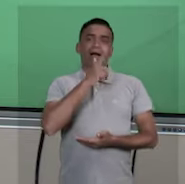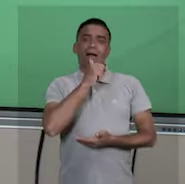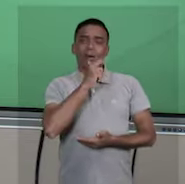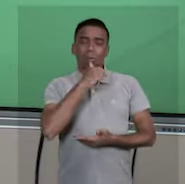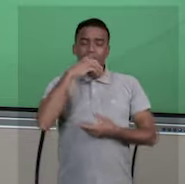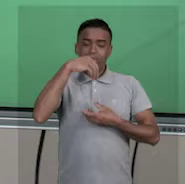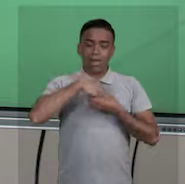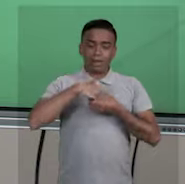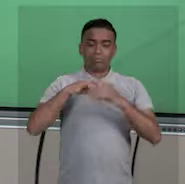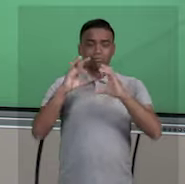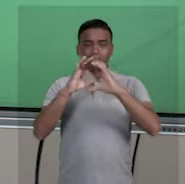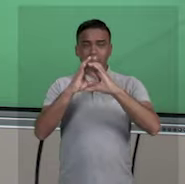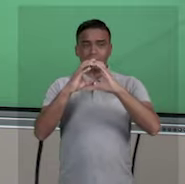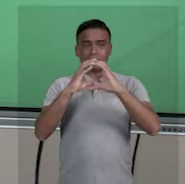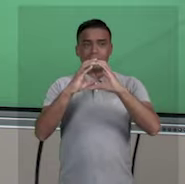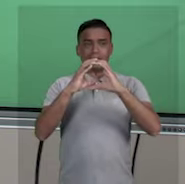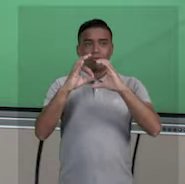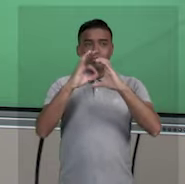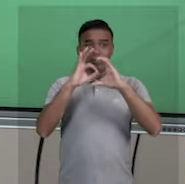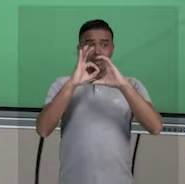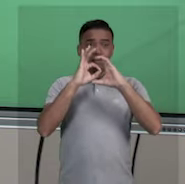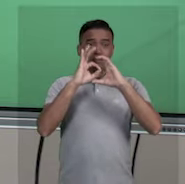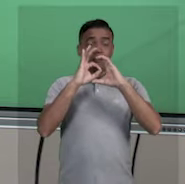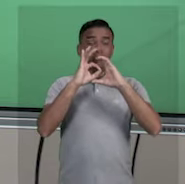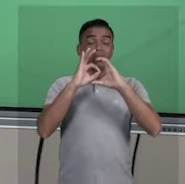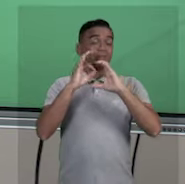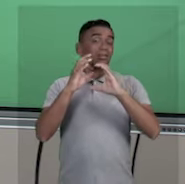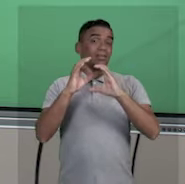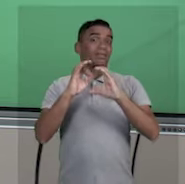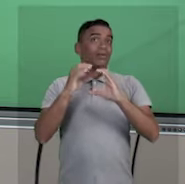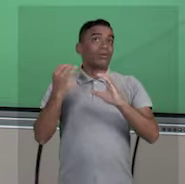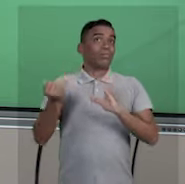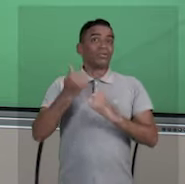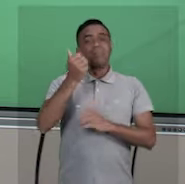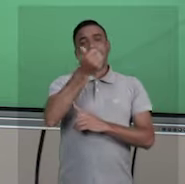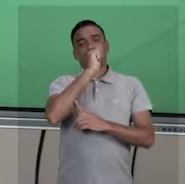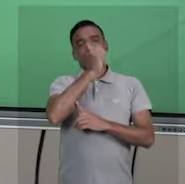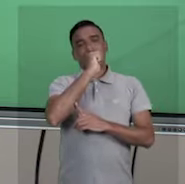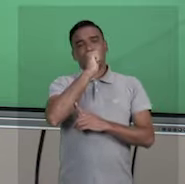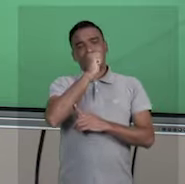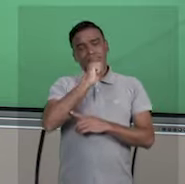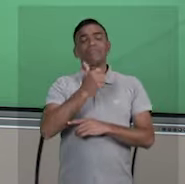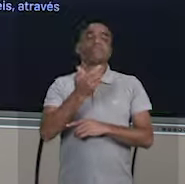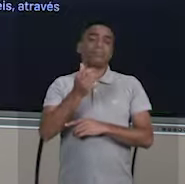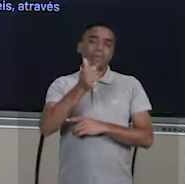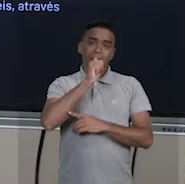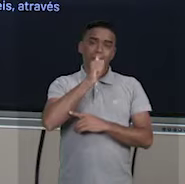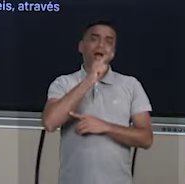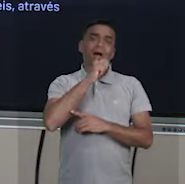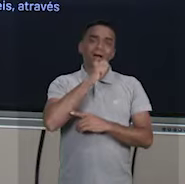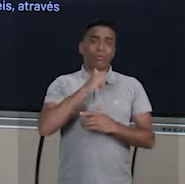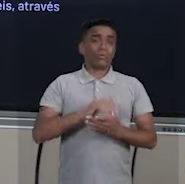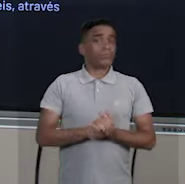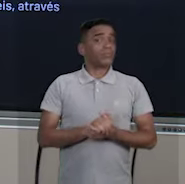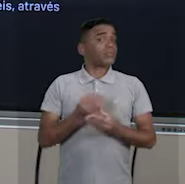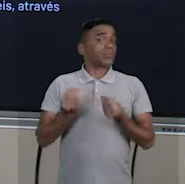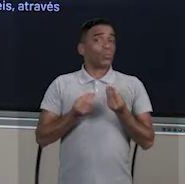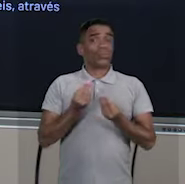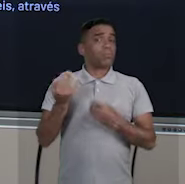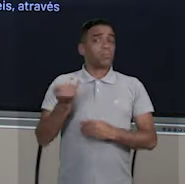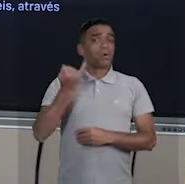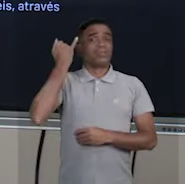que nós façamos a ingestão da água, tá? E como que essa água é importante no processo